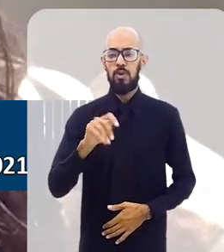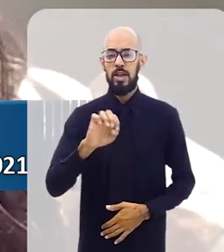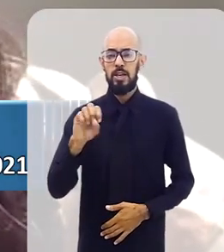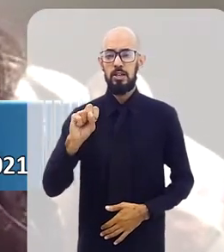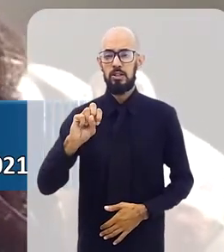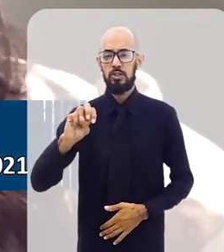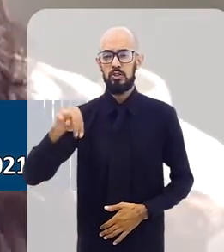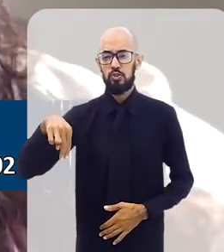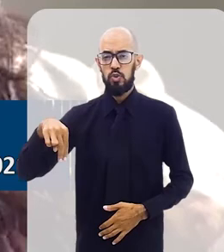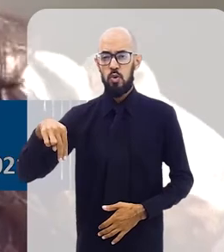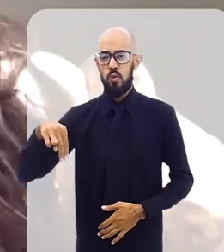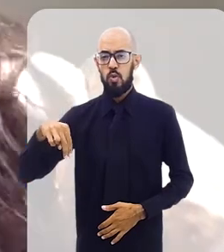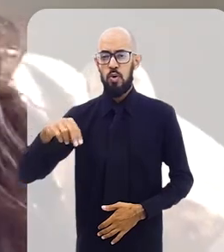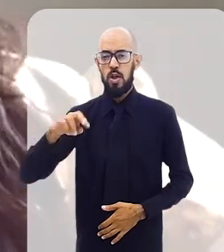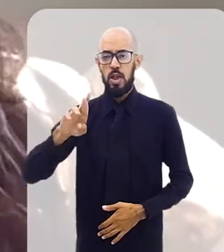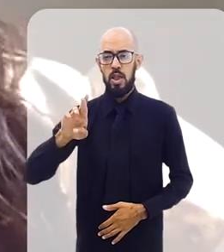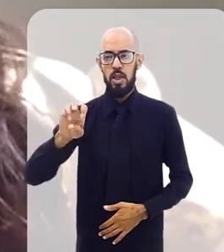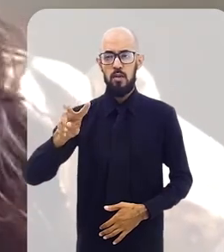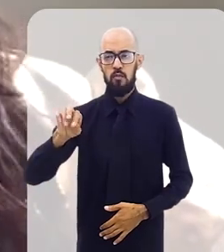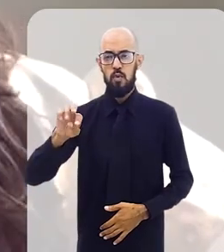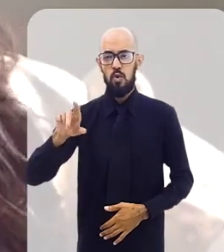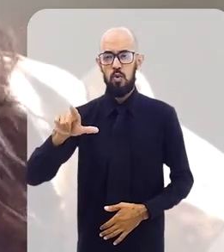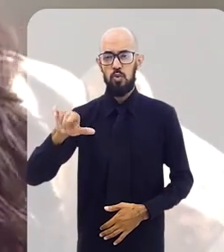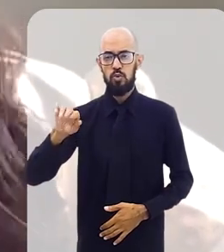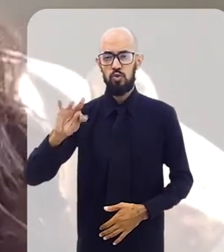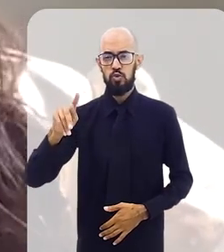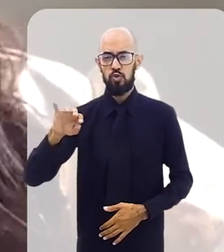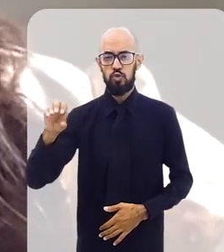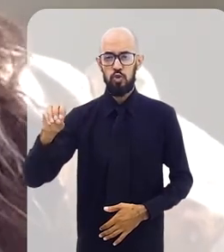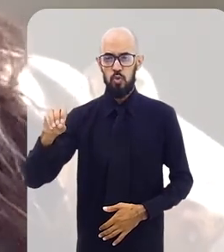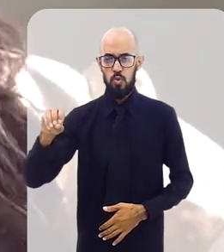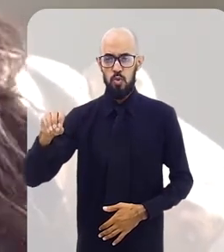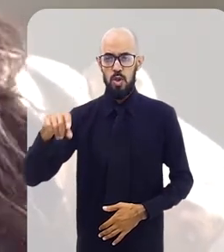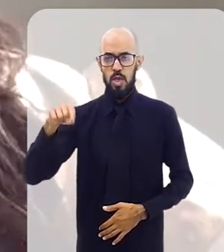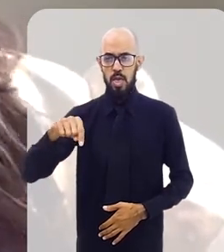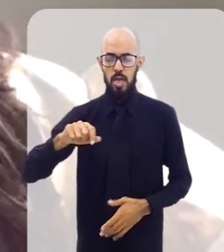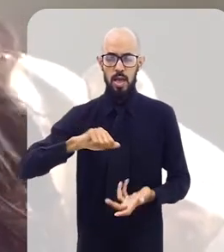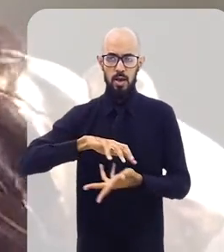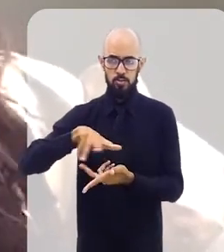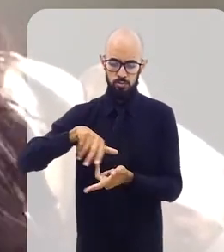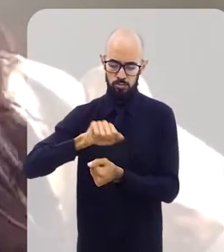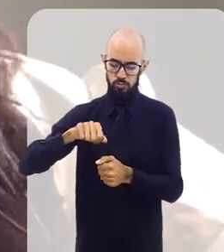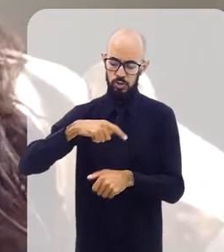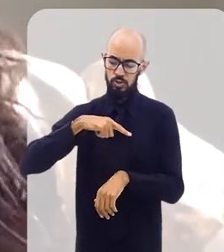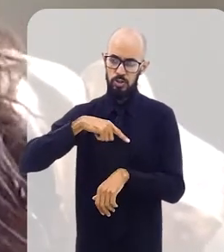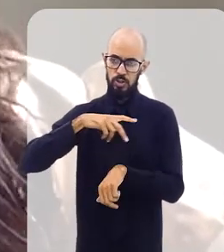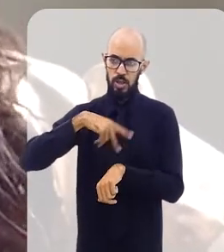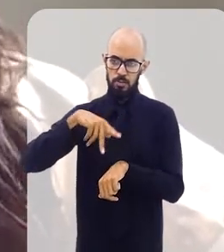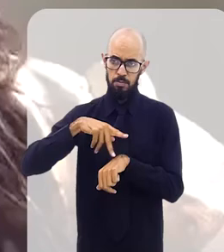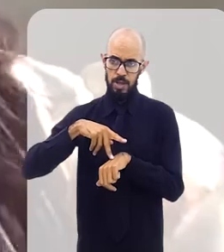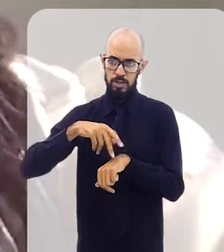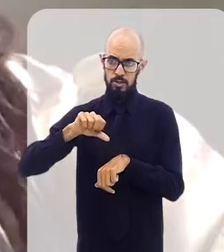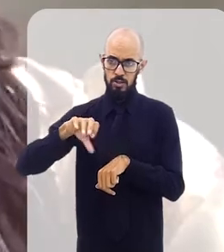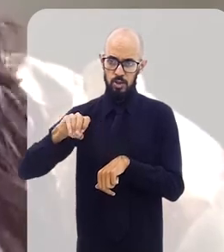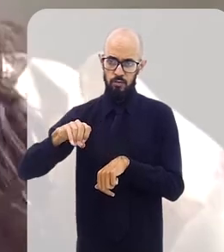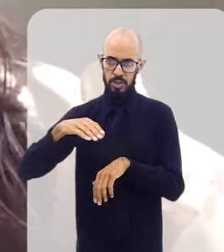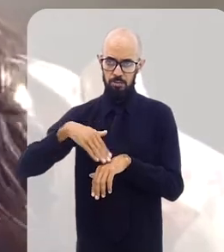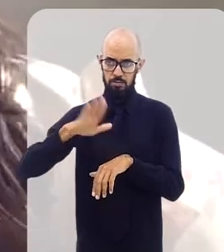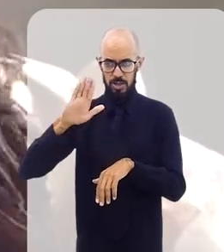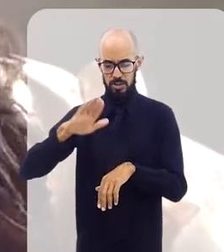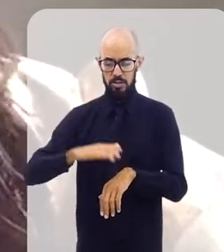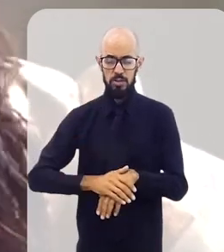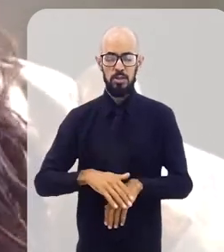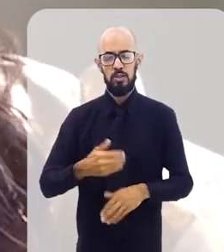mundo conhece, né? O Fashion Revolution é um movimento global. Hoje a gente está em mais de 90 países, né? E ele